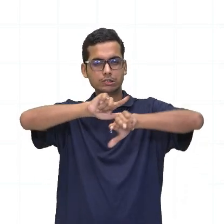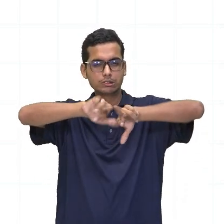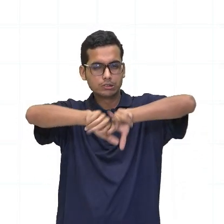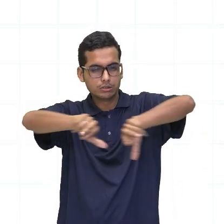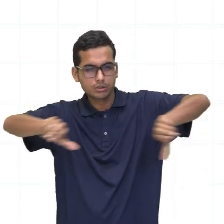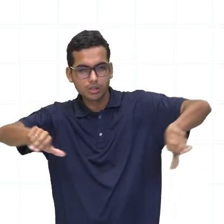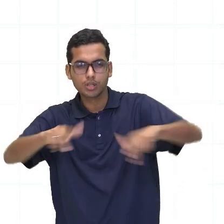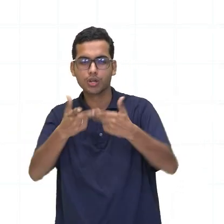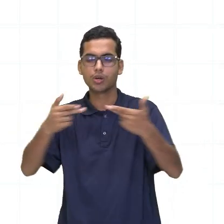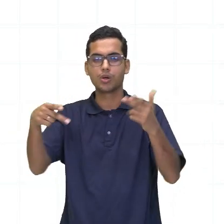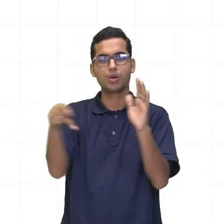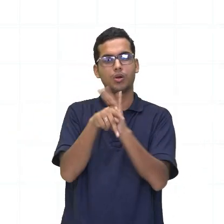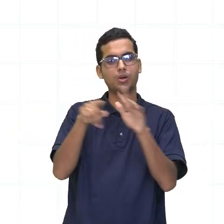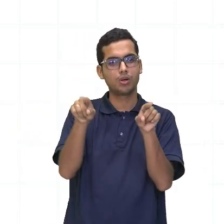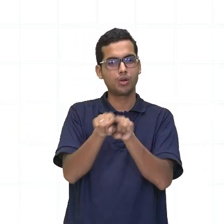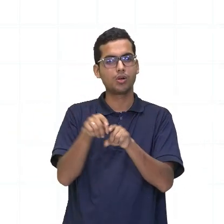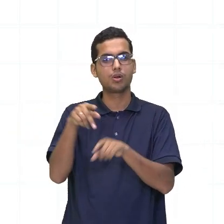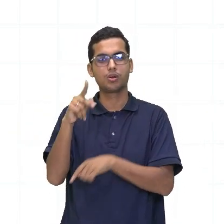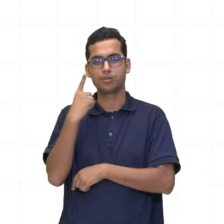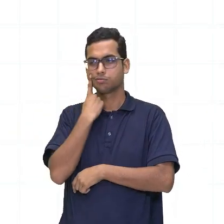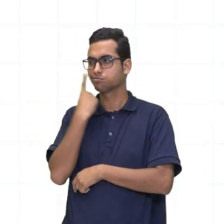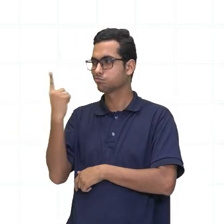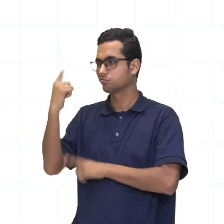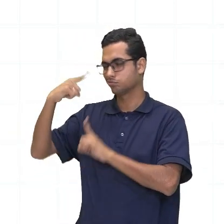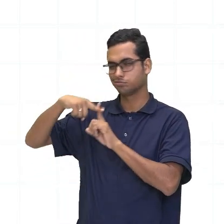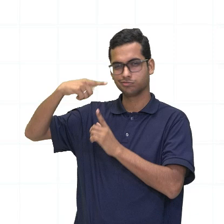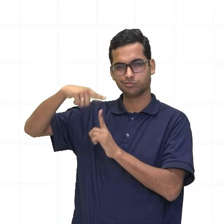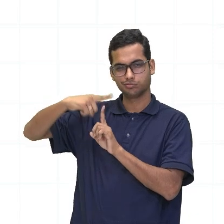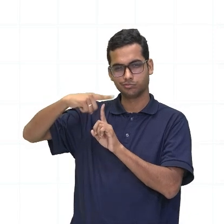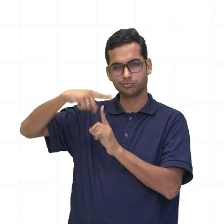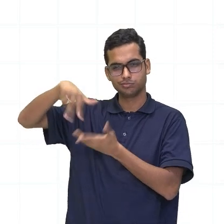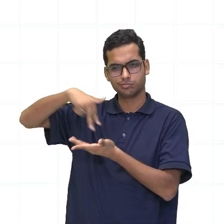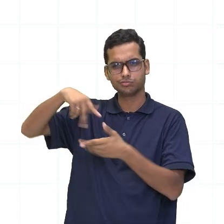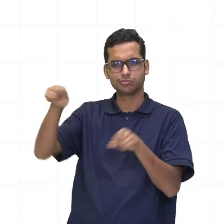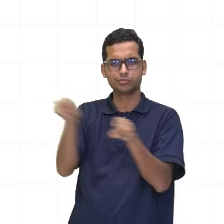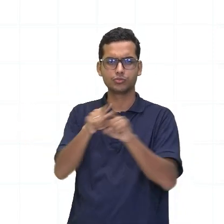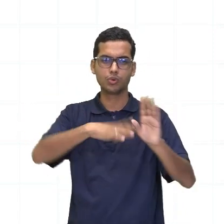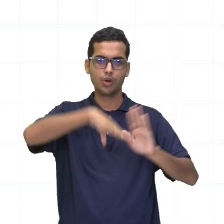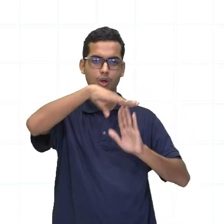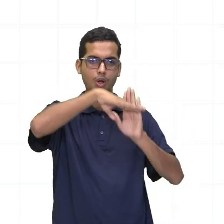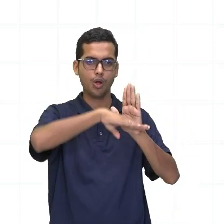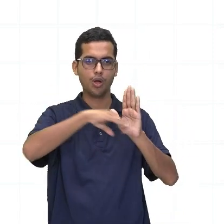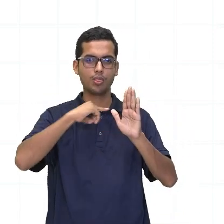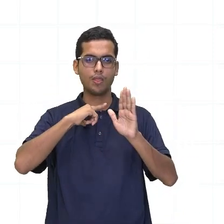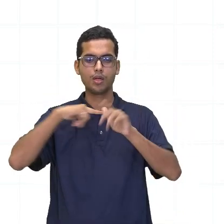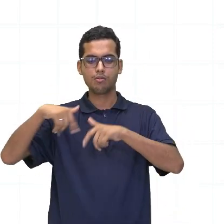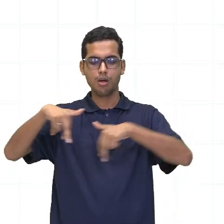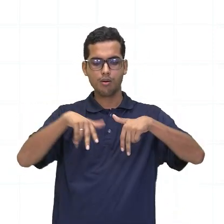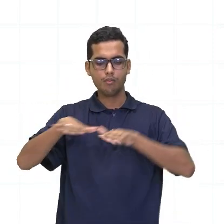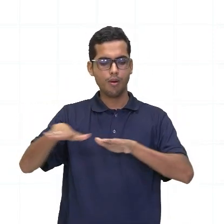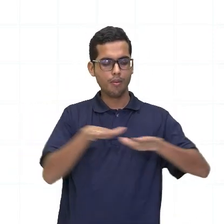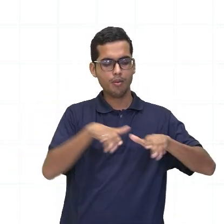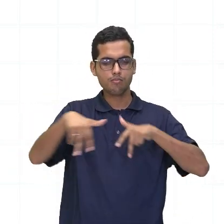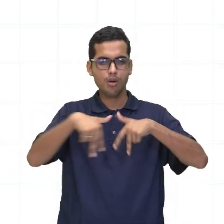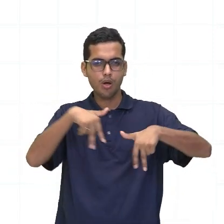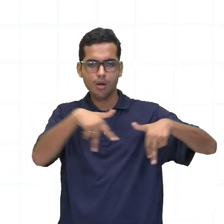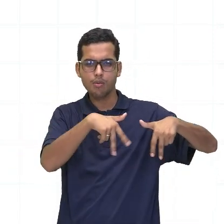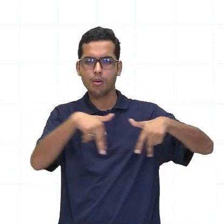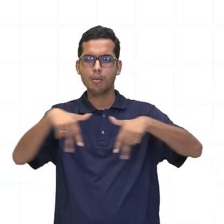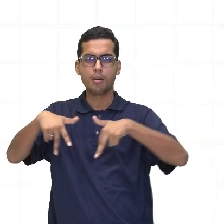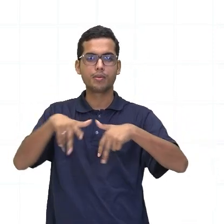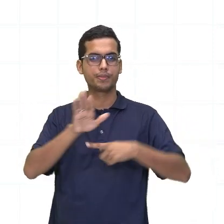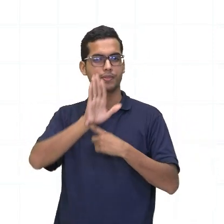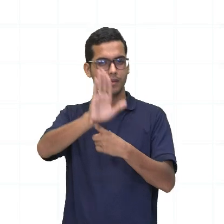de dança altamente coreografadas, tá? Então, nós percebemos aí